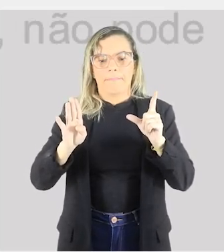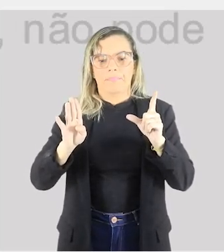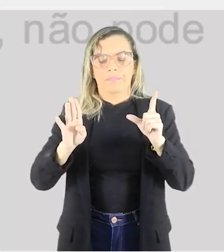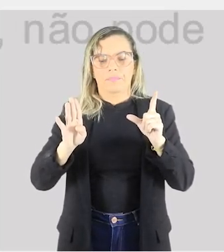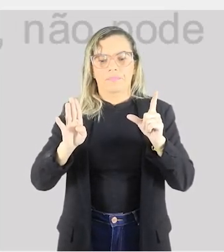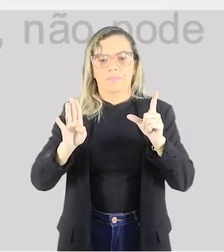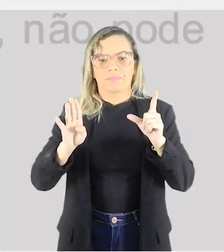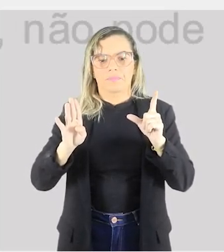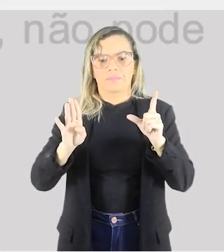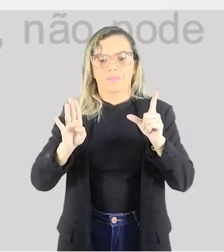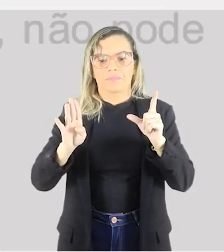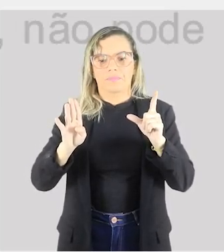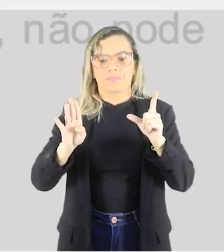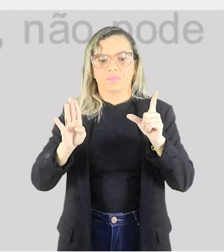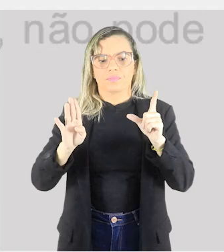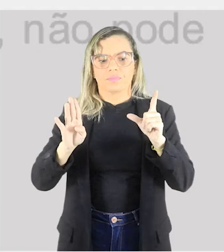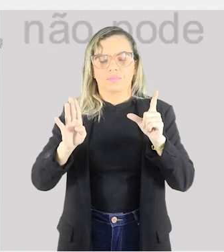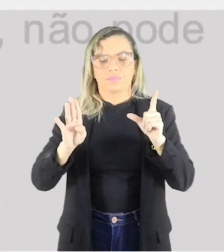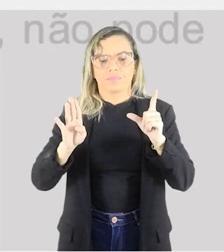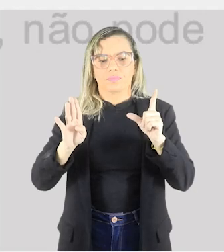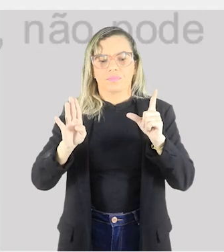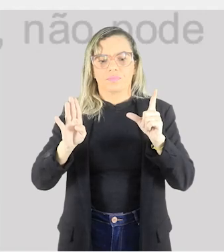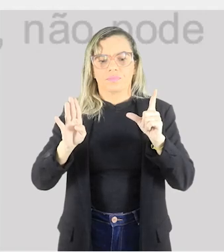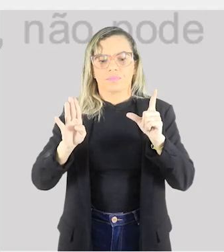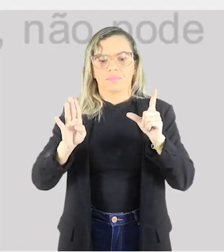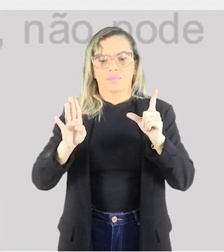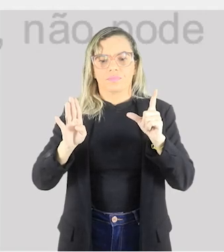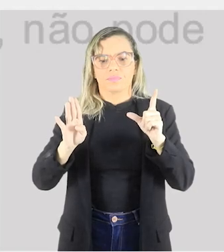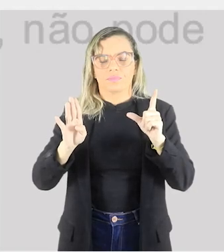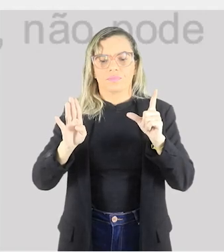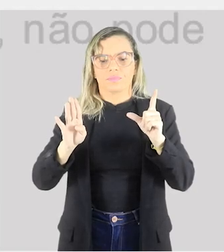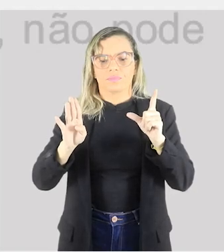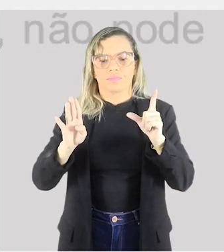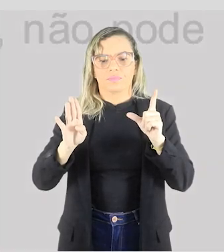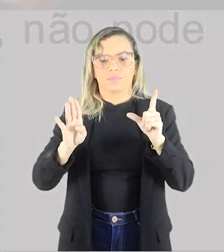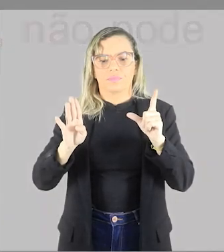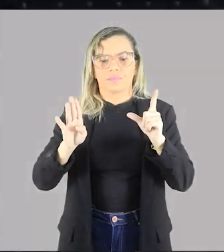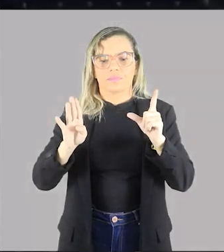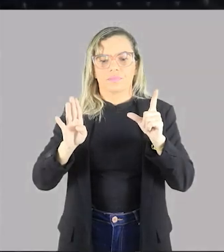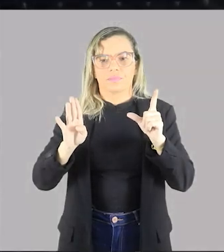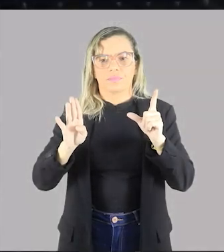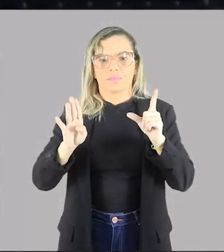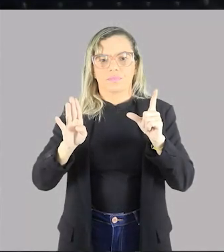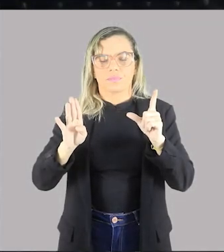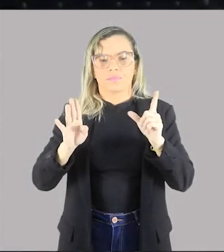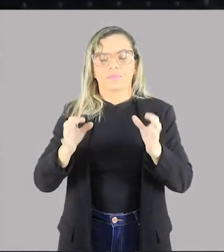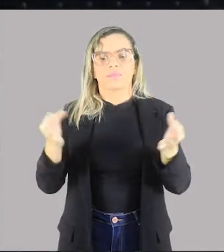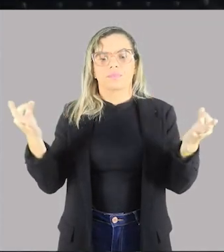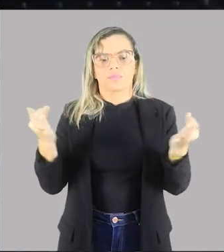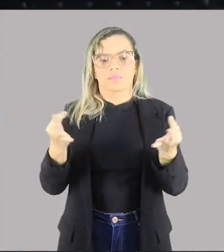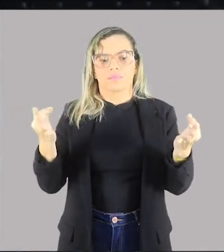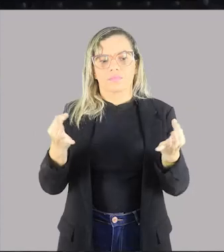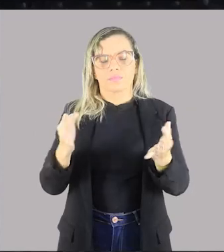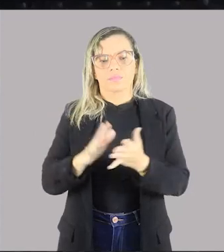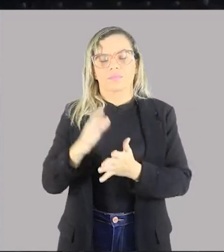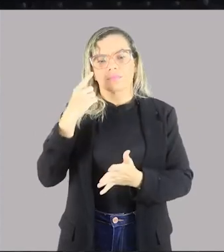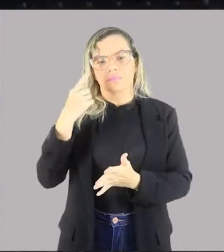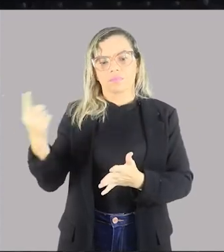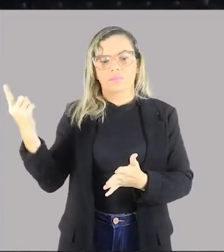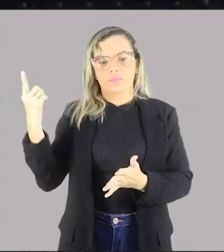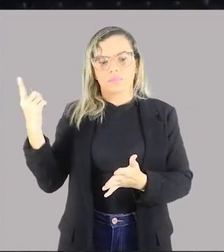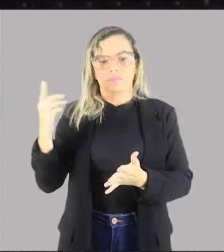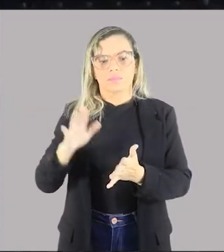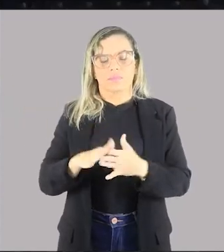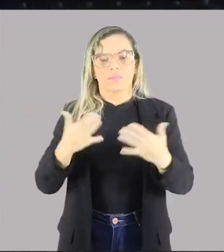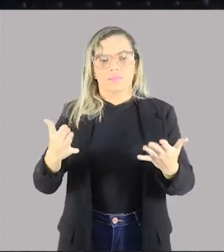inassiduidade, ou seja, após decisão em processo administrativo em que lhe seja assegurada ampla defesa. Perfeito, é exatamente isso.